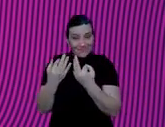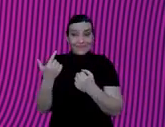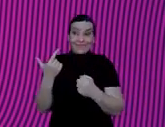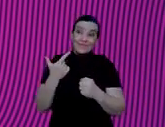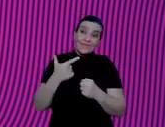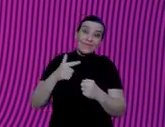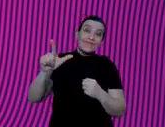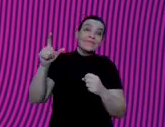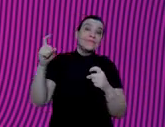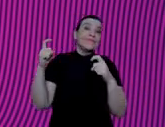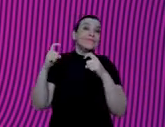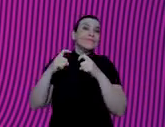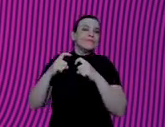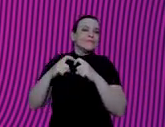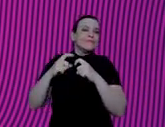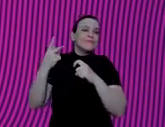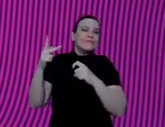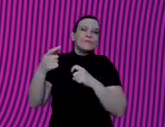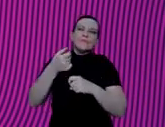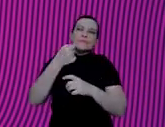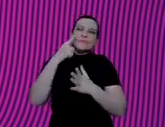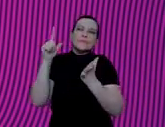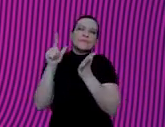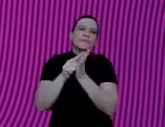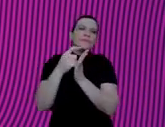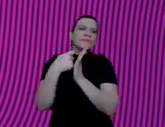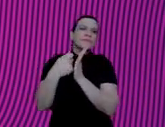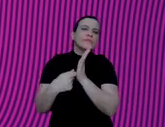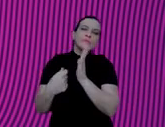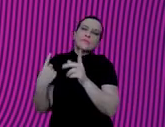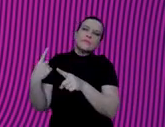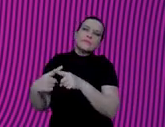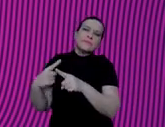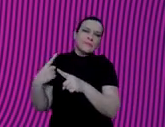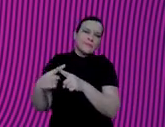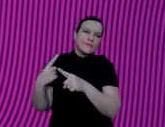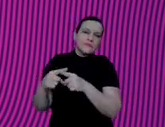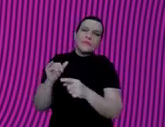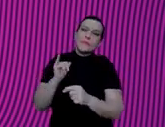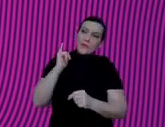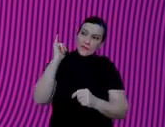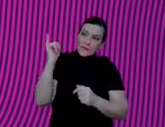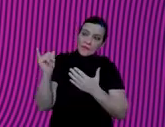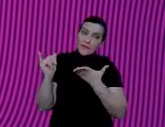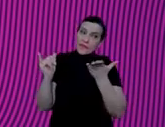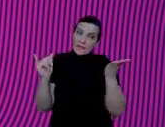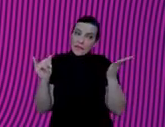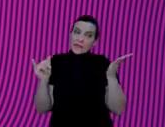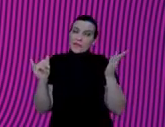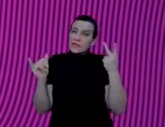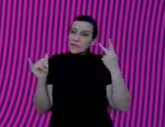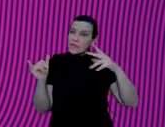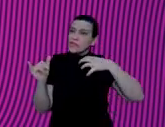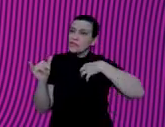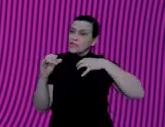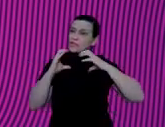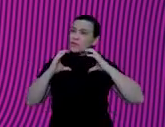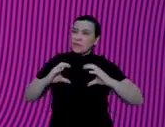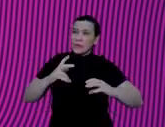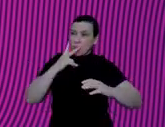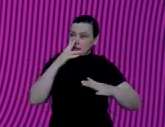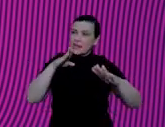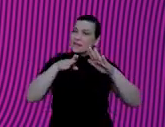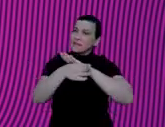entender a situação e dizer, olha, está havendo esse comportamento, como é que se pode lidar com isso? Né? Essa é a abordagem possível. Eu recentemente discuti